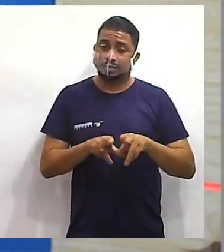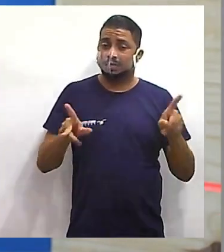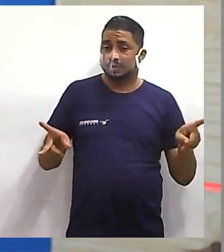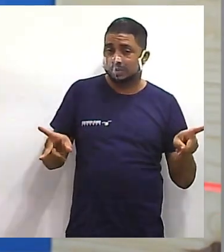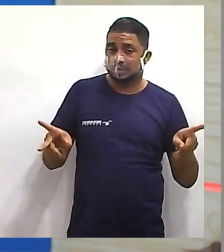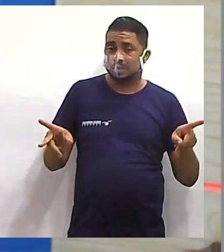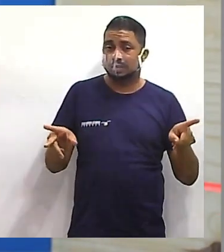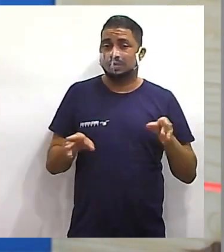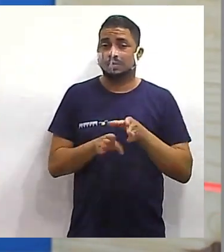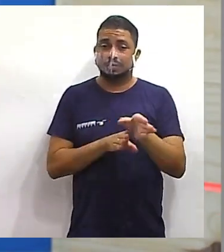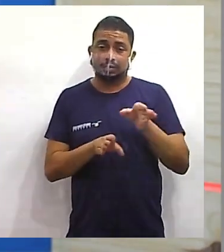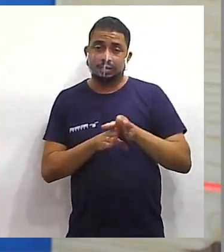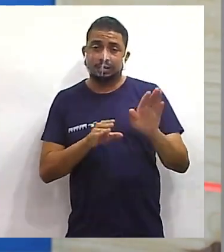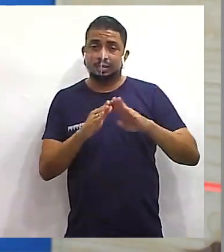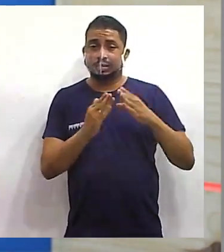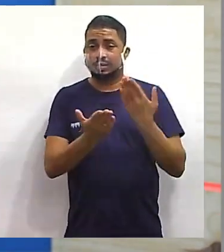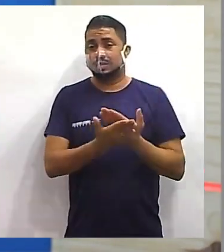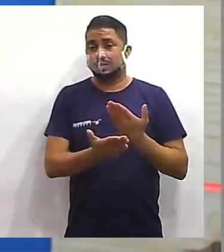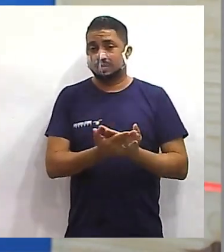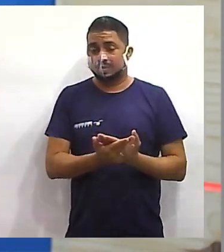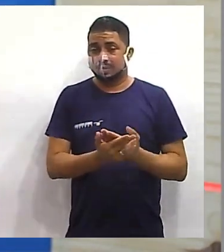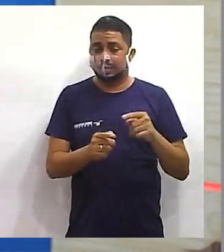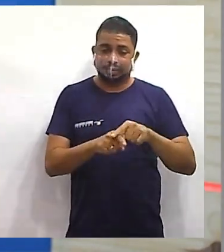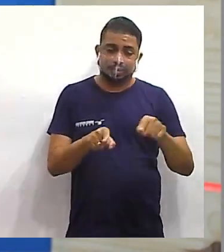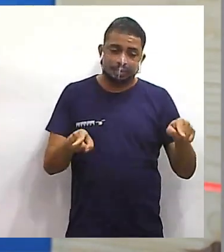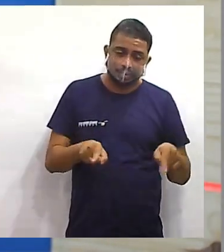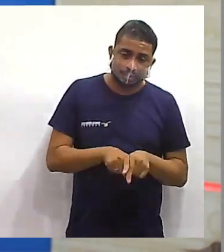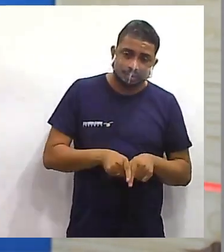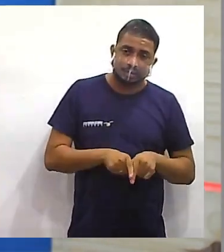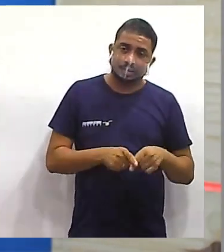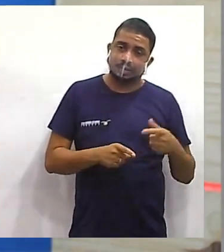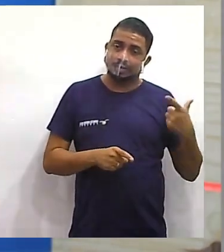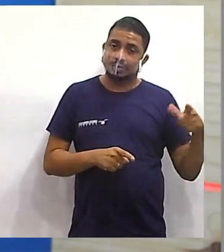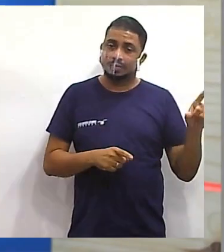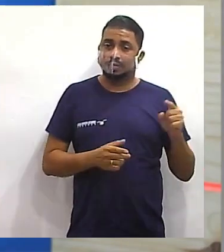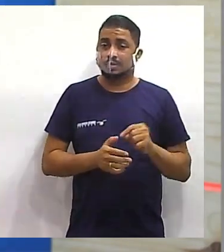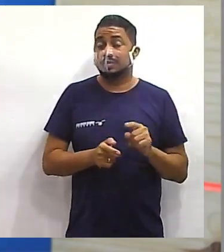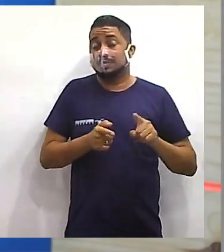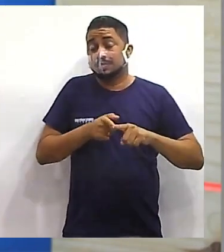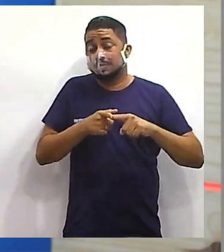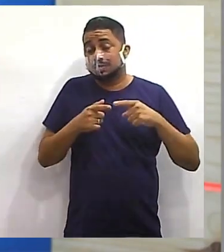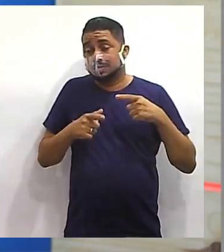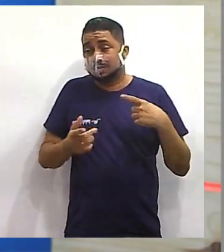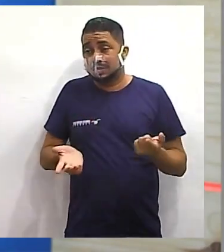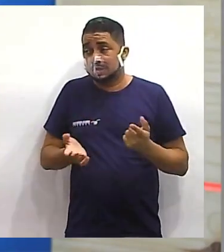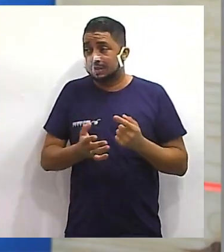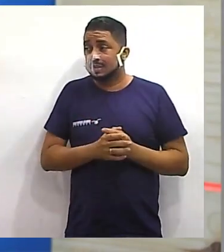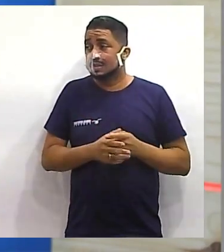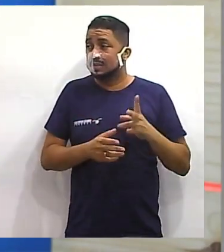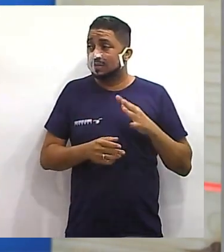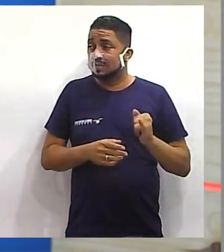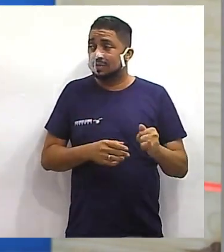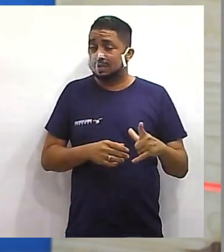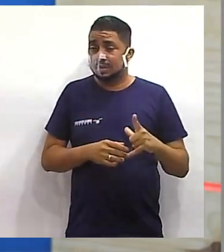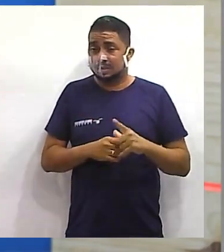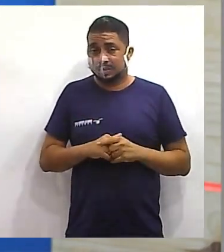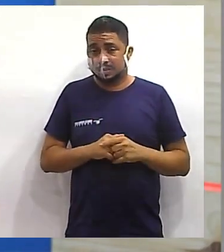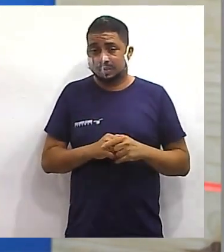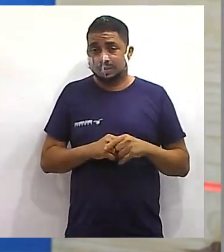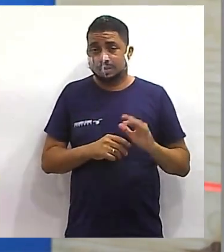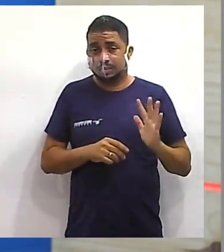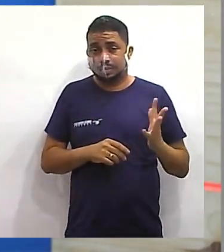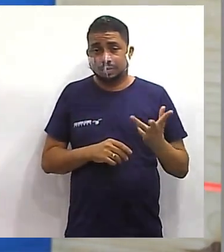conselho escolar, né? O conselho de classe é outra situação, mas e que vai dar